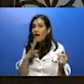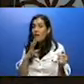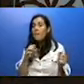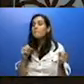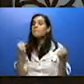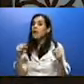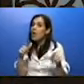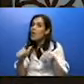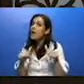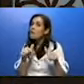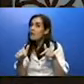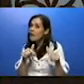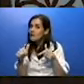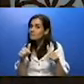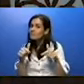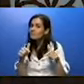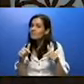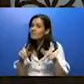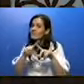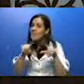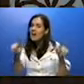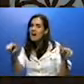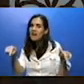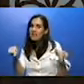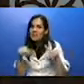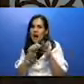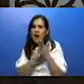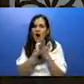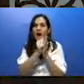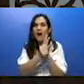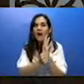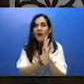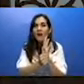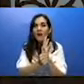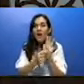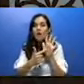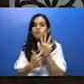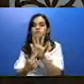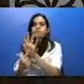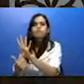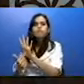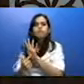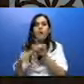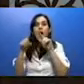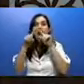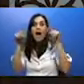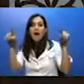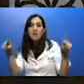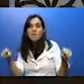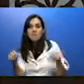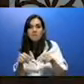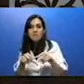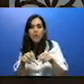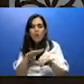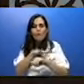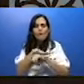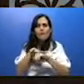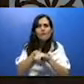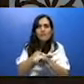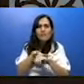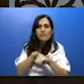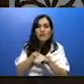trabalhando foi trabalhado em sala de aula na sala de recurso eu vou apresentar você imagens para ela conversar